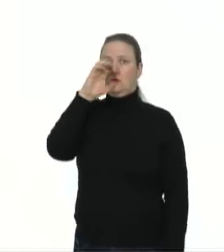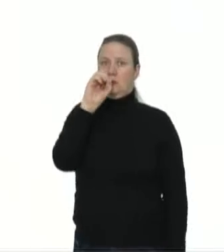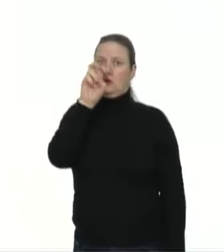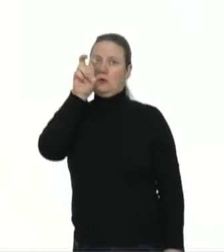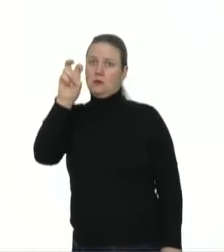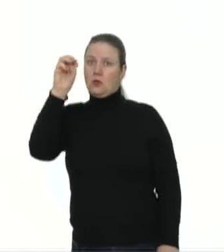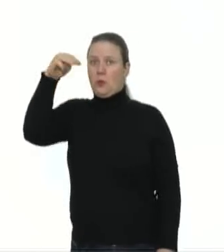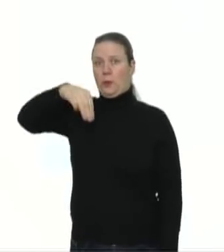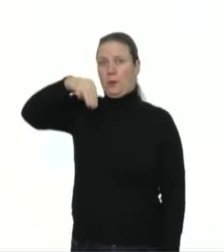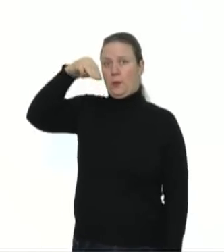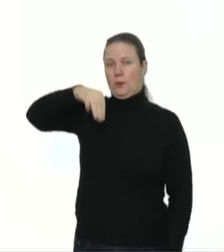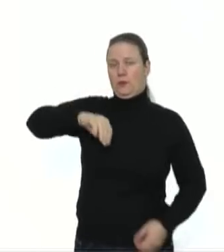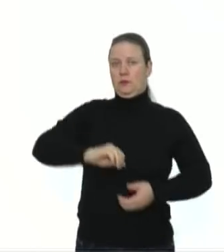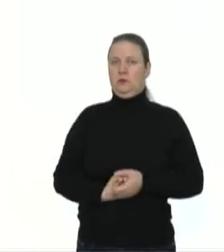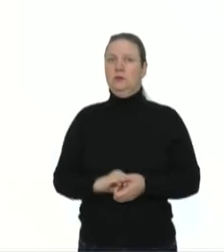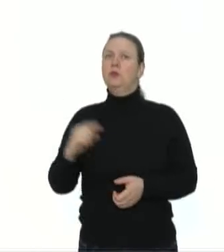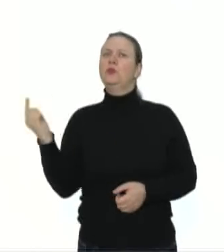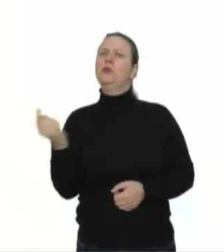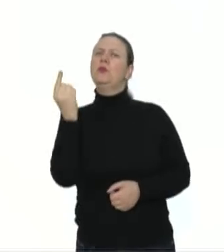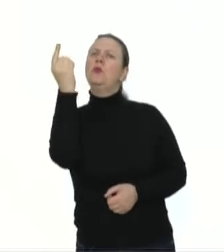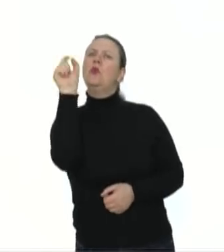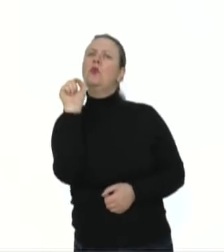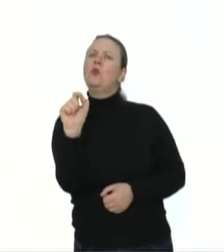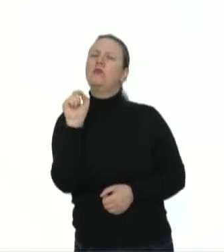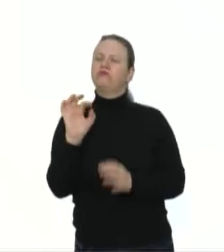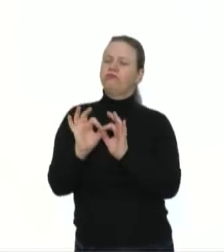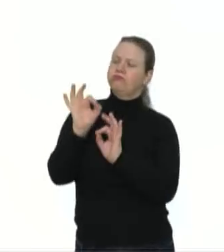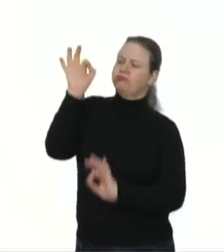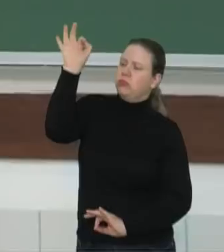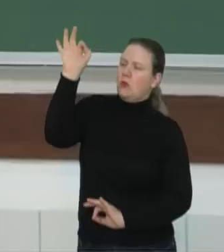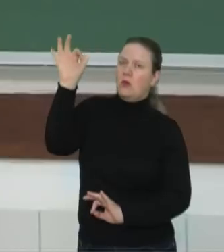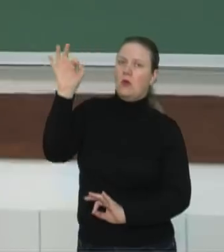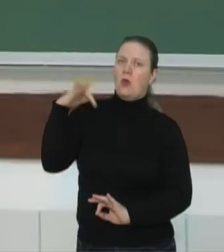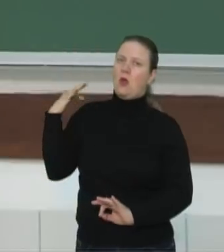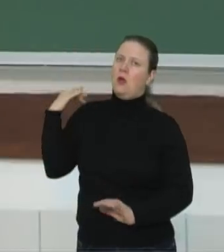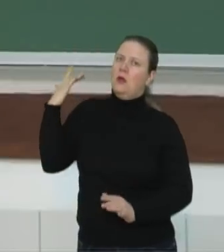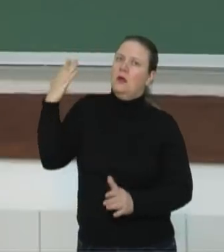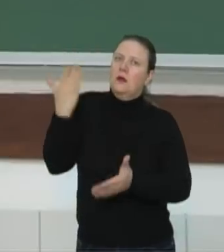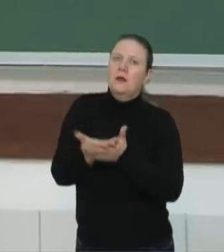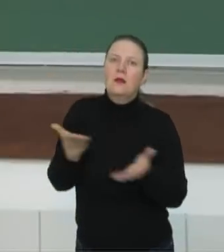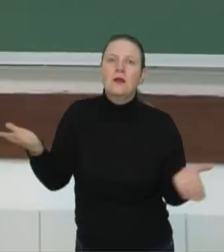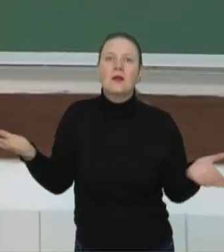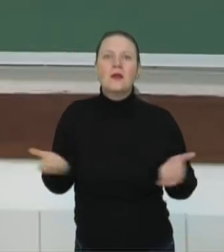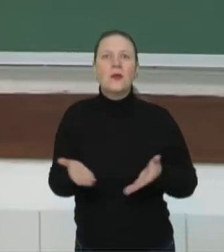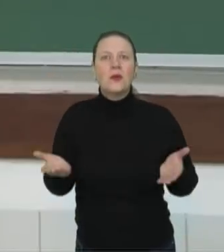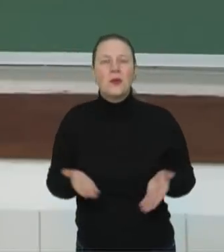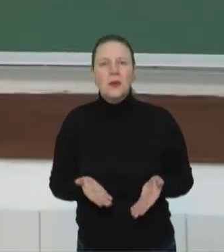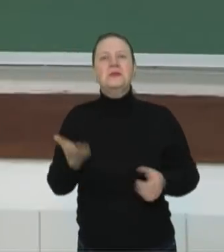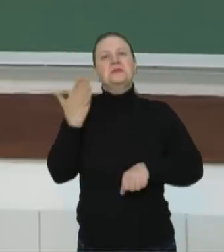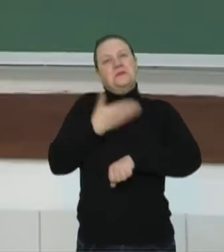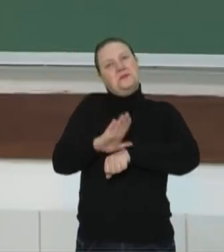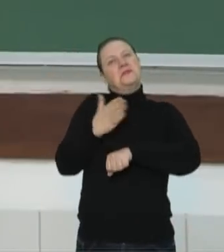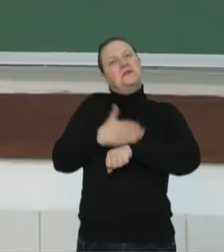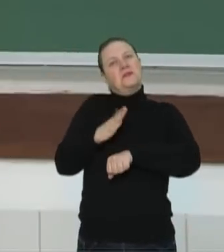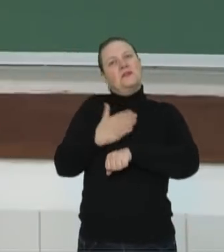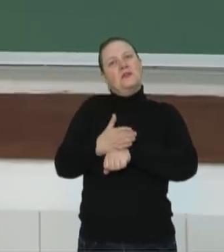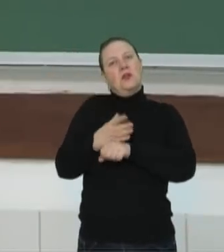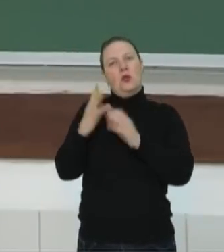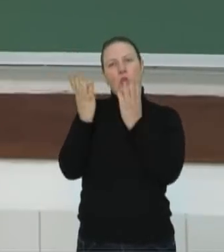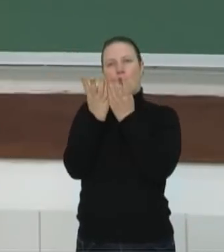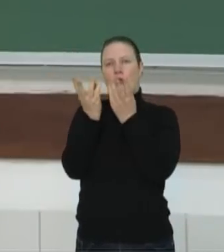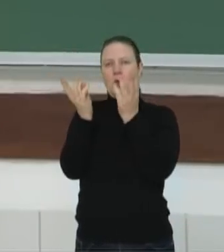3,05 metros. Essa altura é a mesma até hoje. Então, até hoje, a cesta